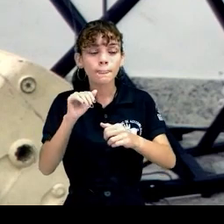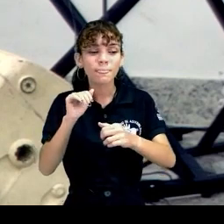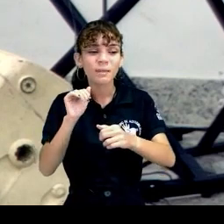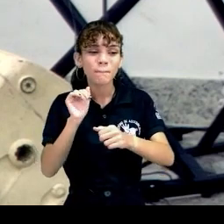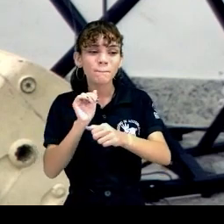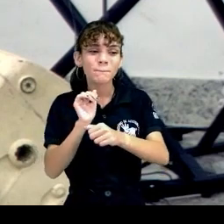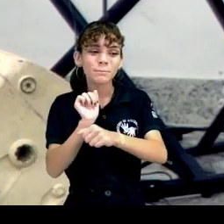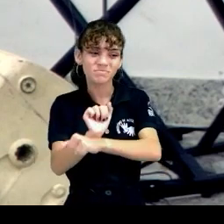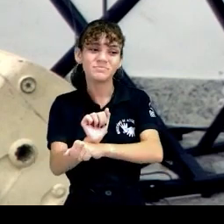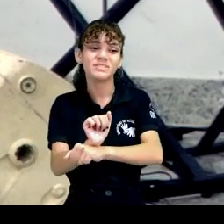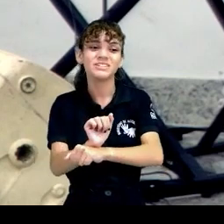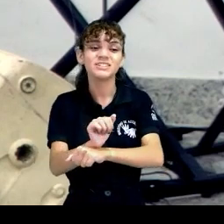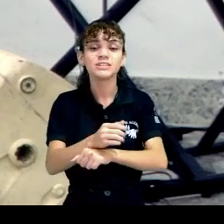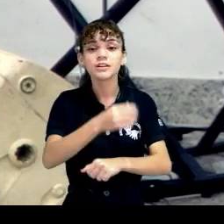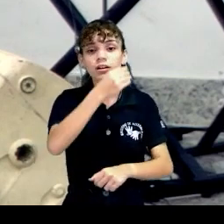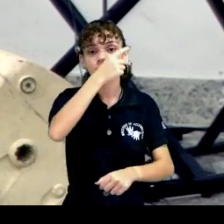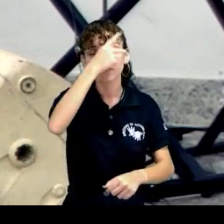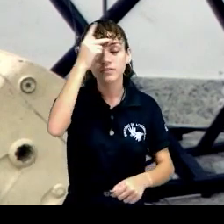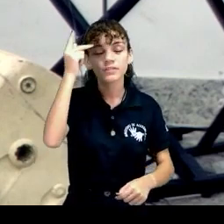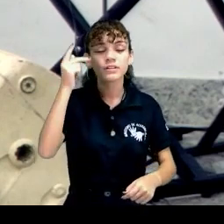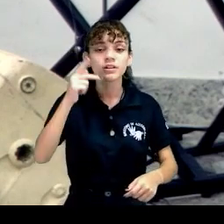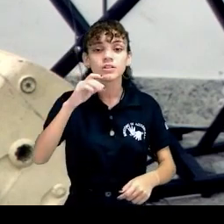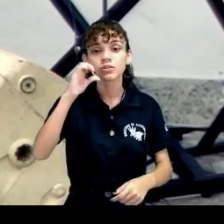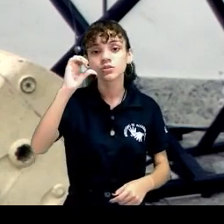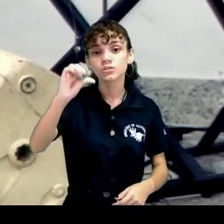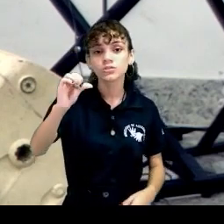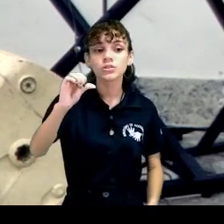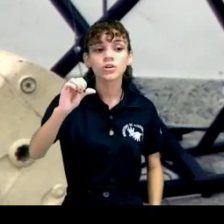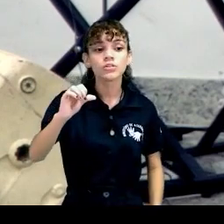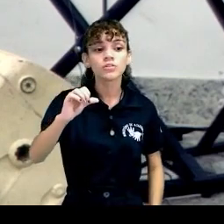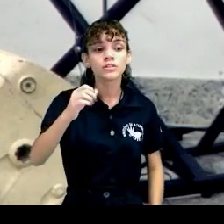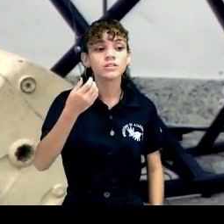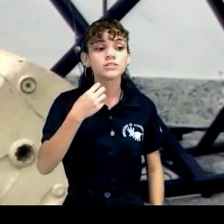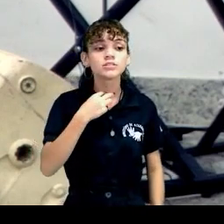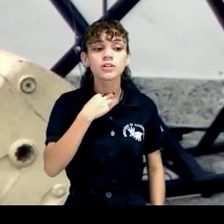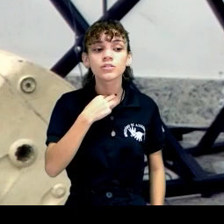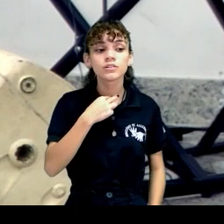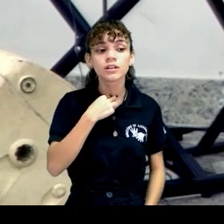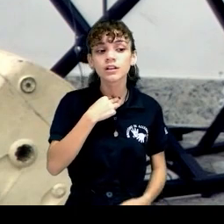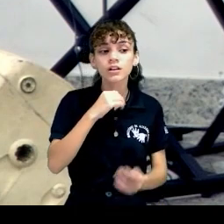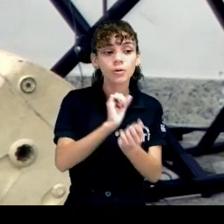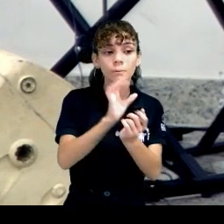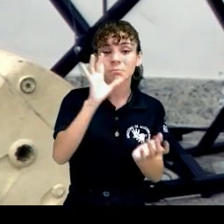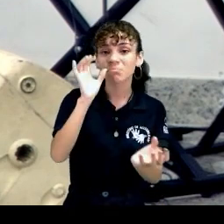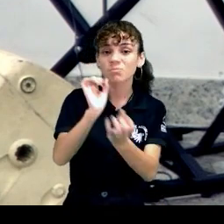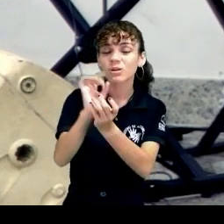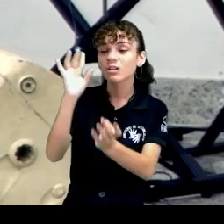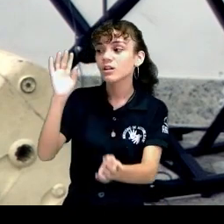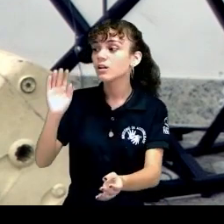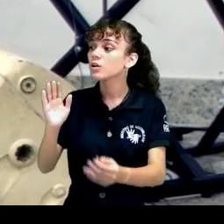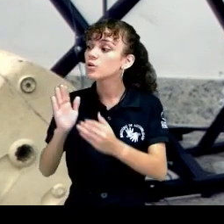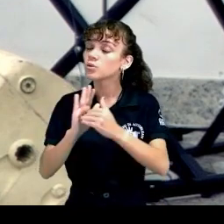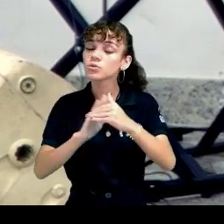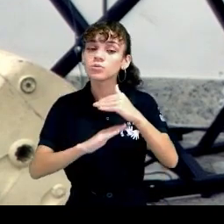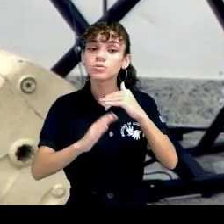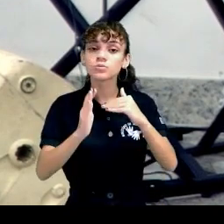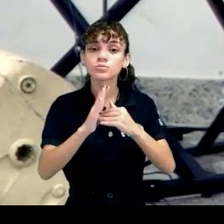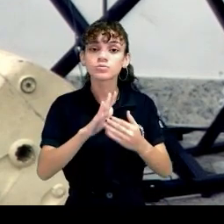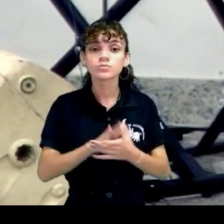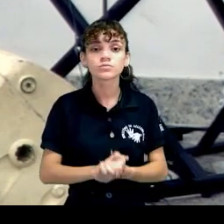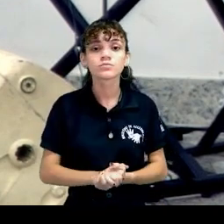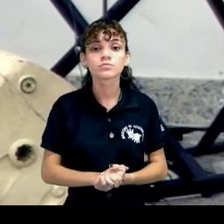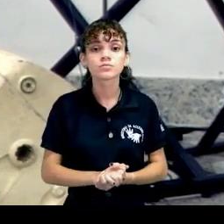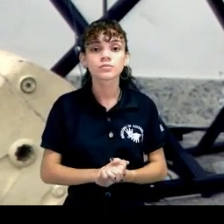curados fisicamente. Eles realmente receberam a cura da lepra. Mas no final do texto,